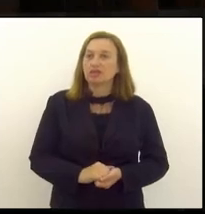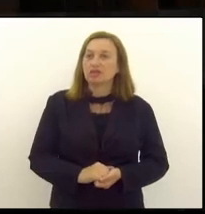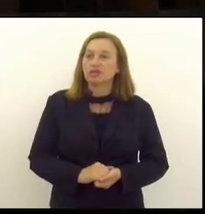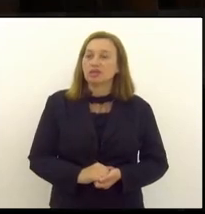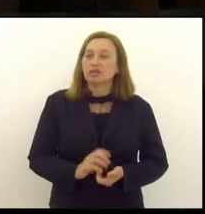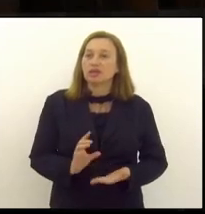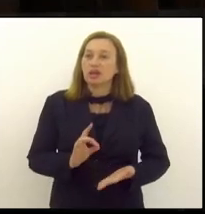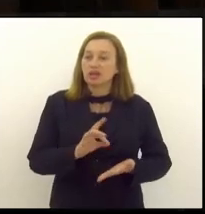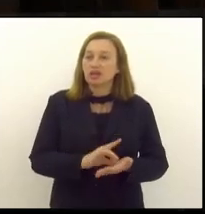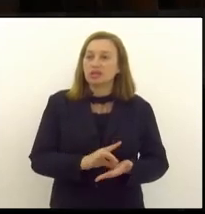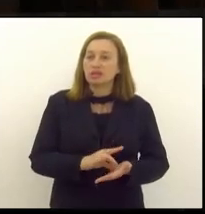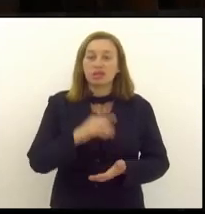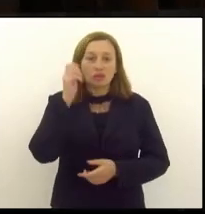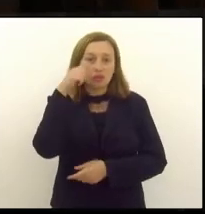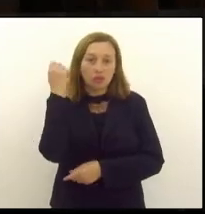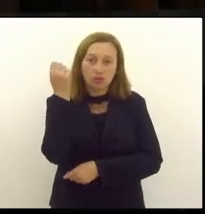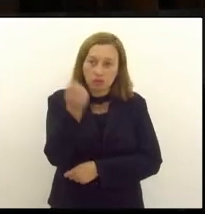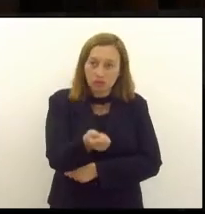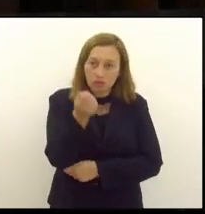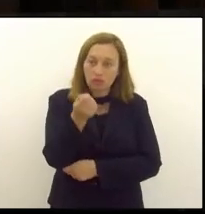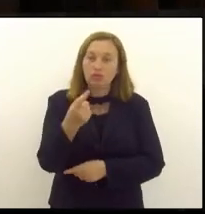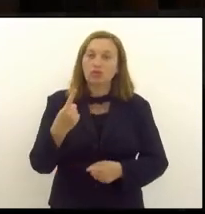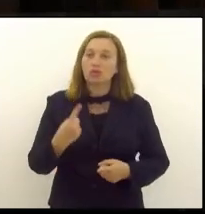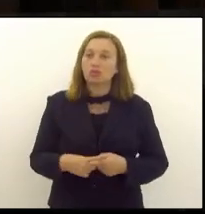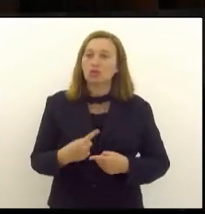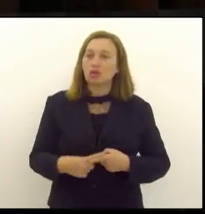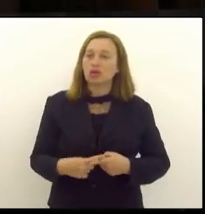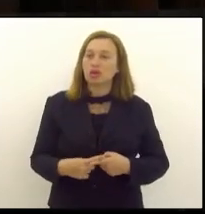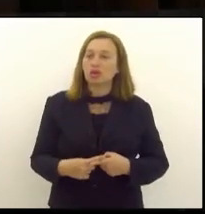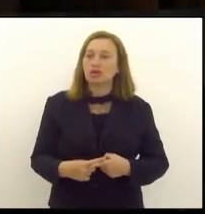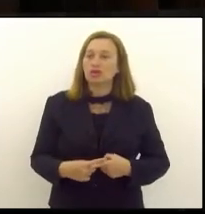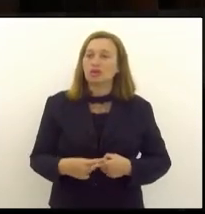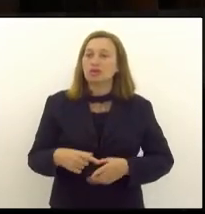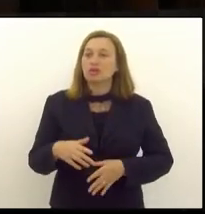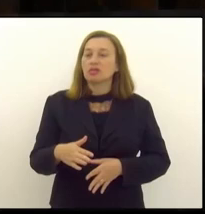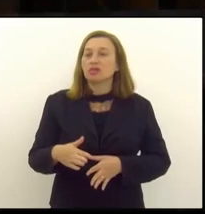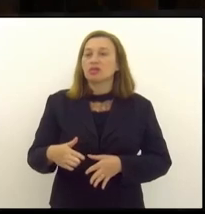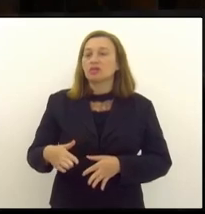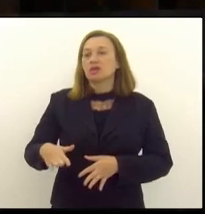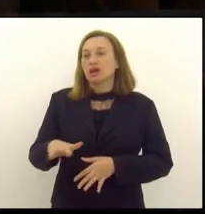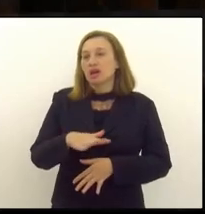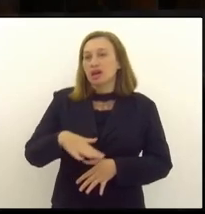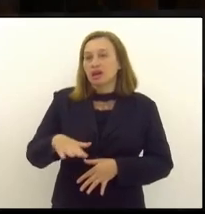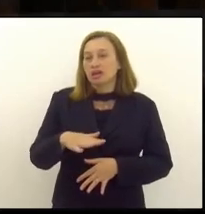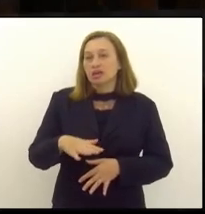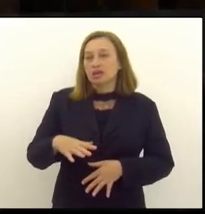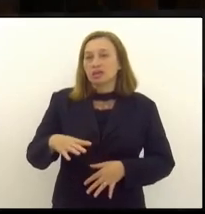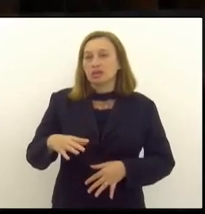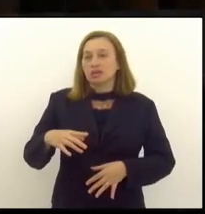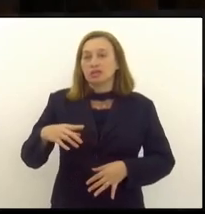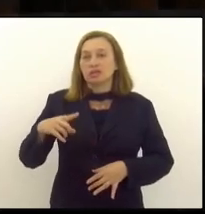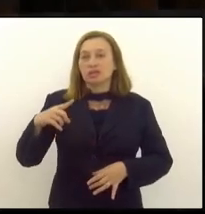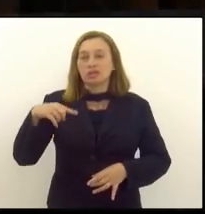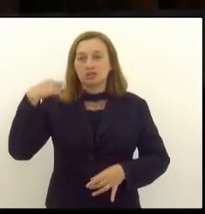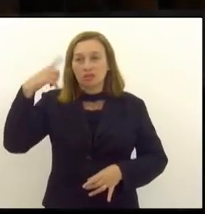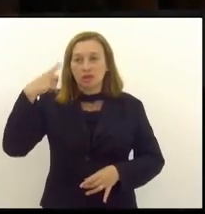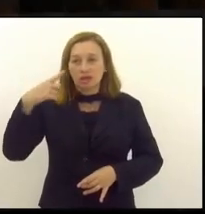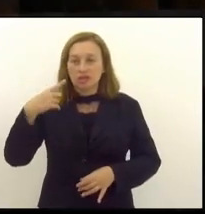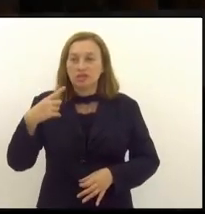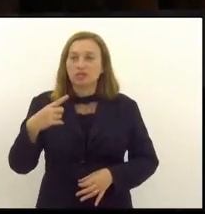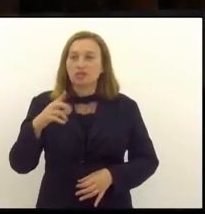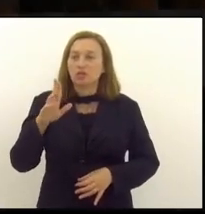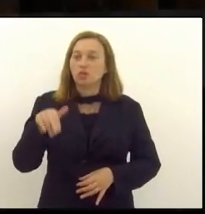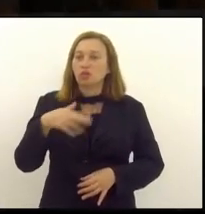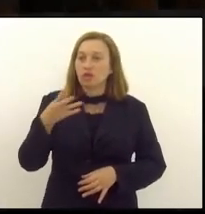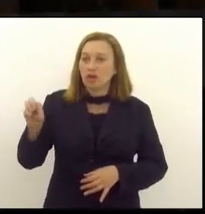minha realidade do Rio Grande do Sul, porque, apesar da minha carreira pública anterior na Advocacia Geral da União, eu tive... Naquela época,